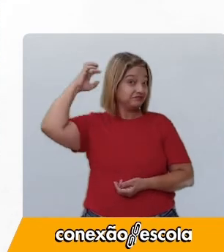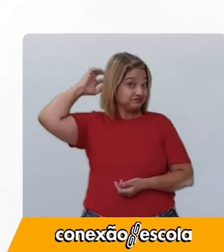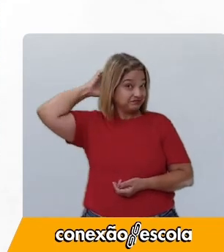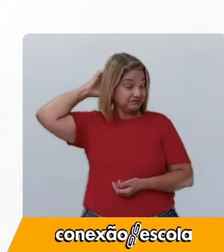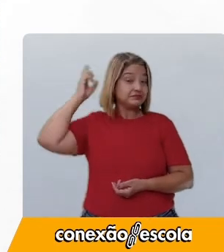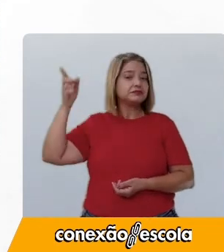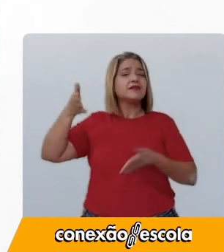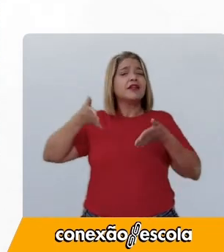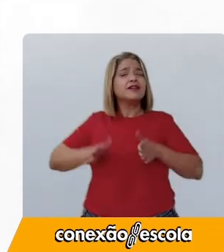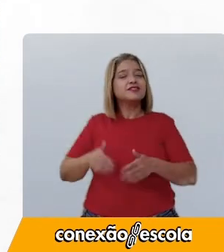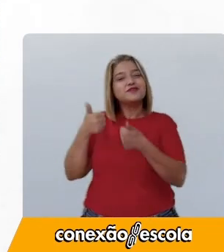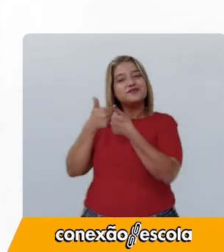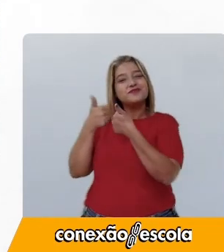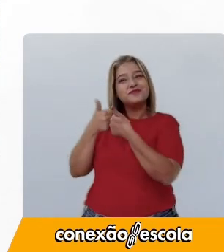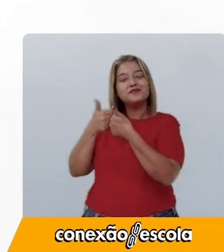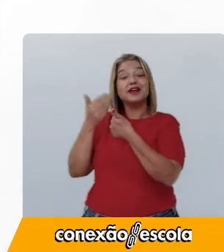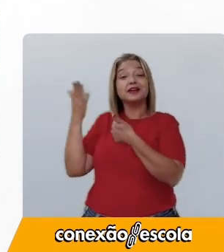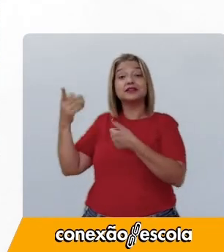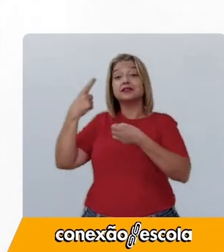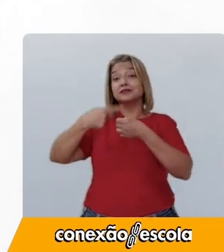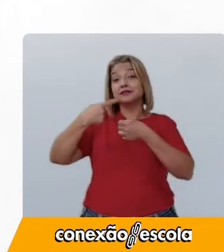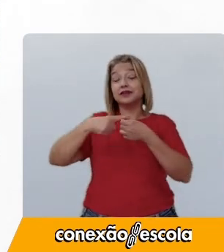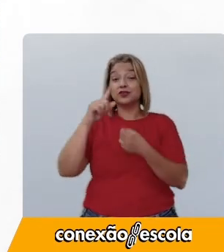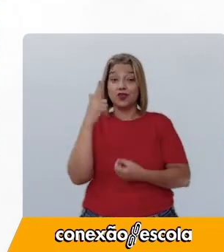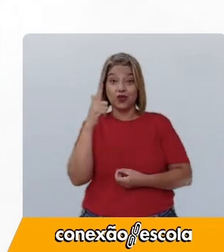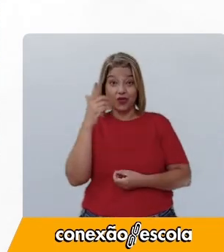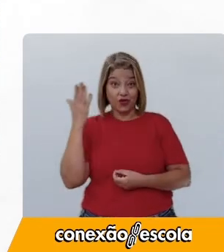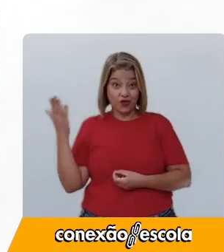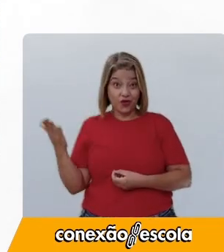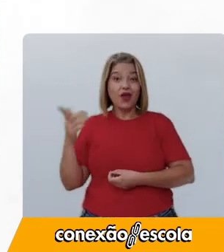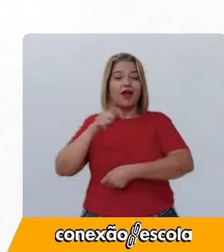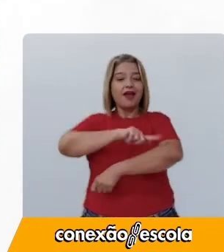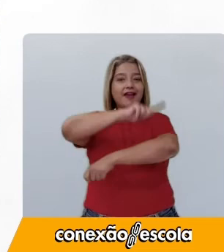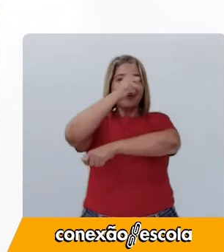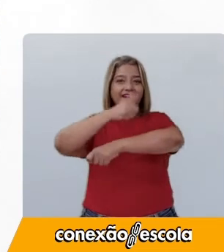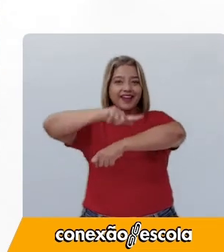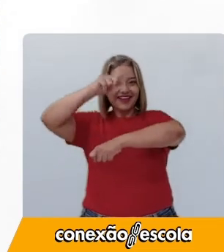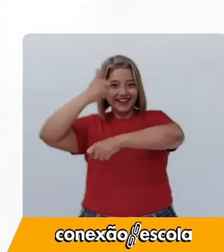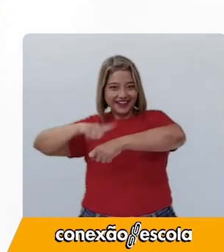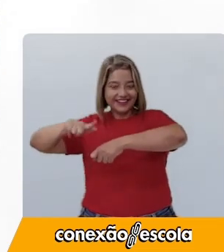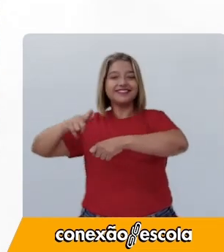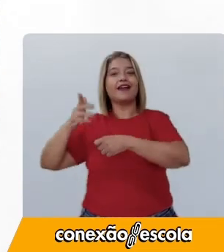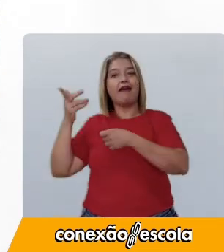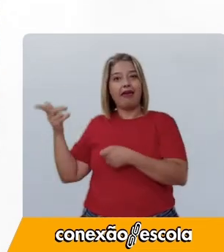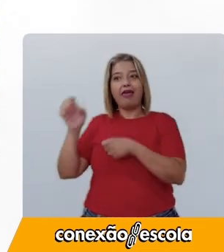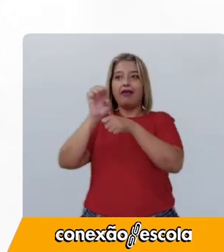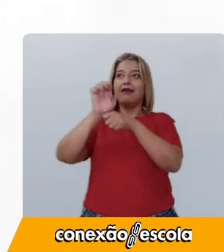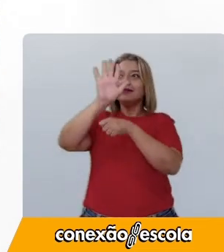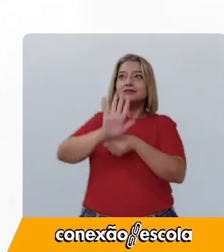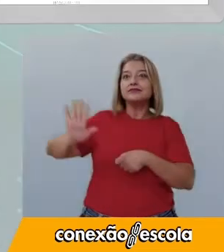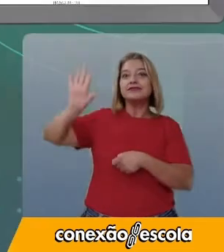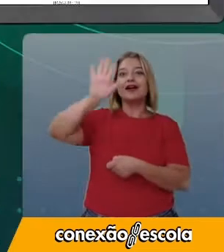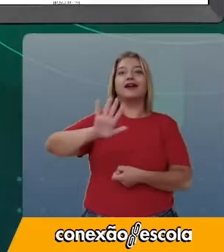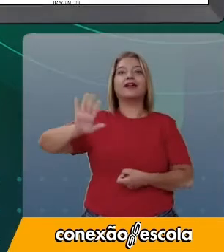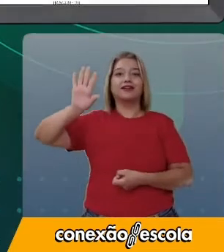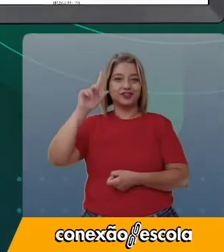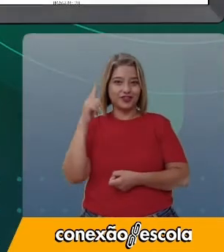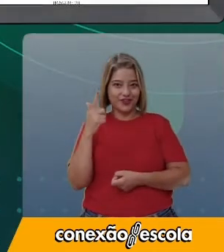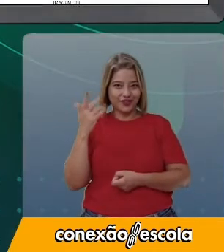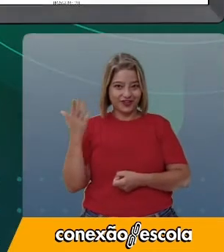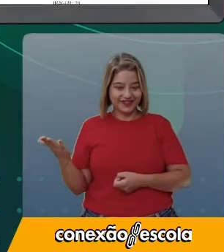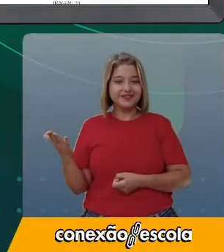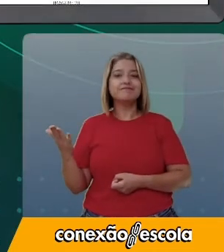aqui pertinho, na cidade de Goiás, no estado de Goiás. É um dos